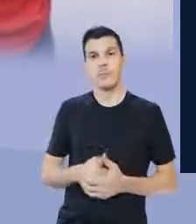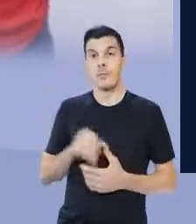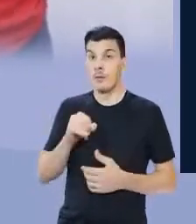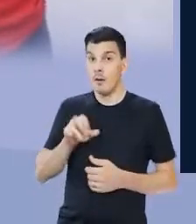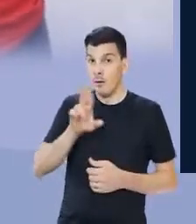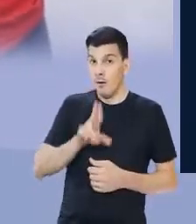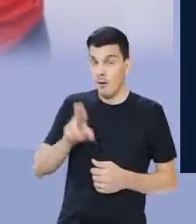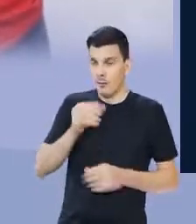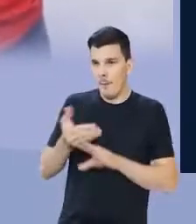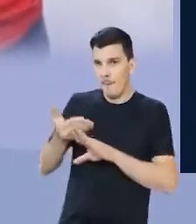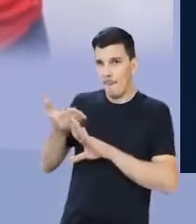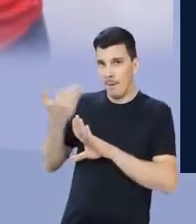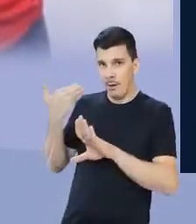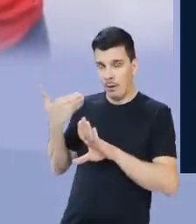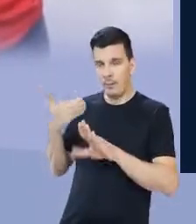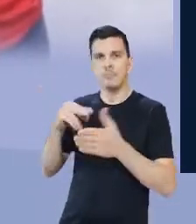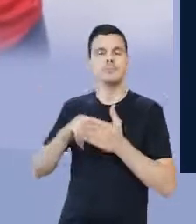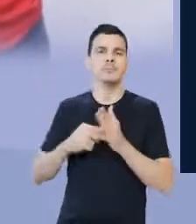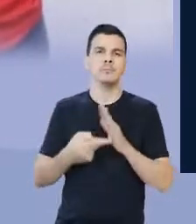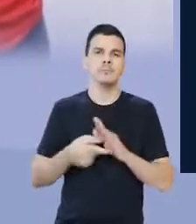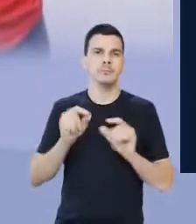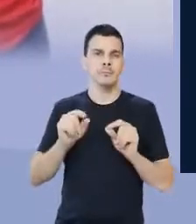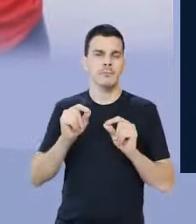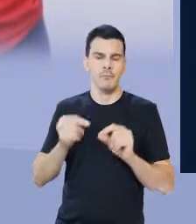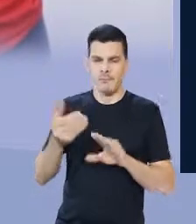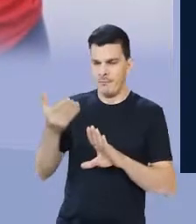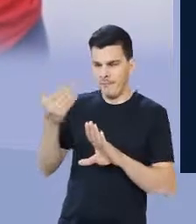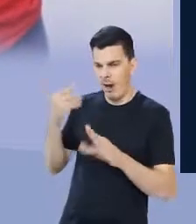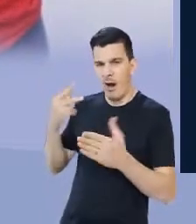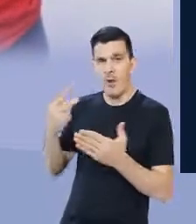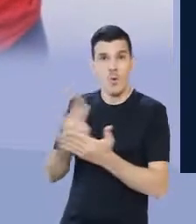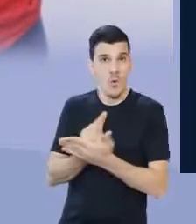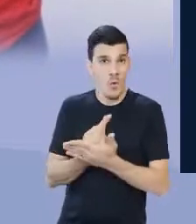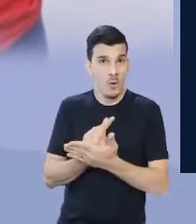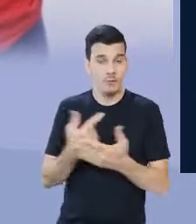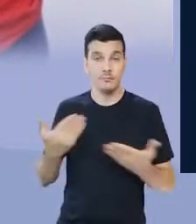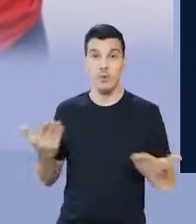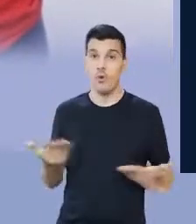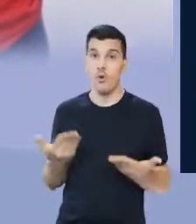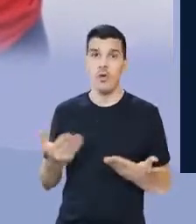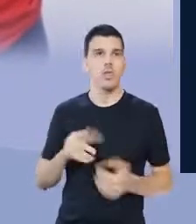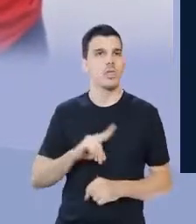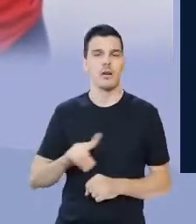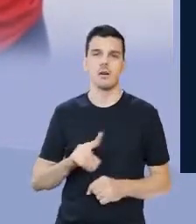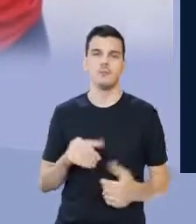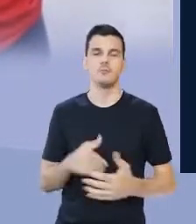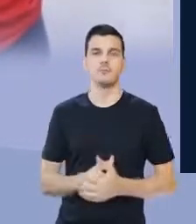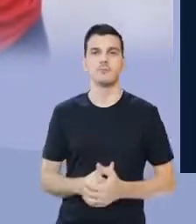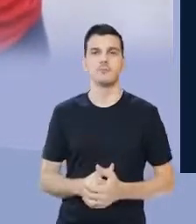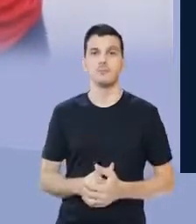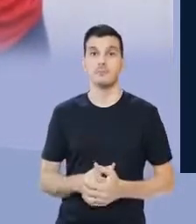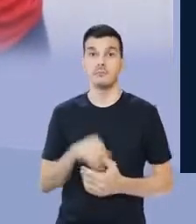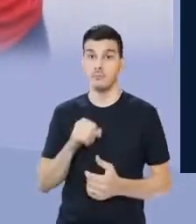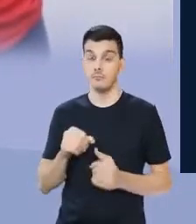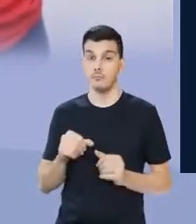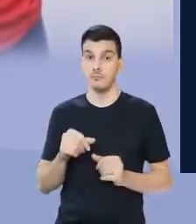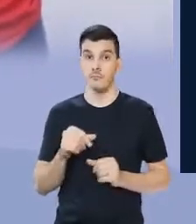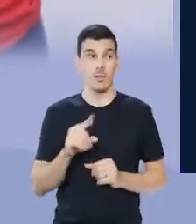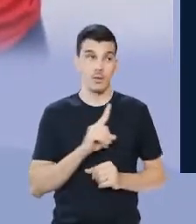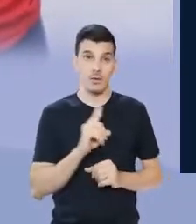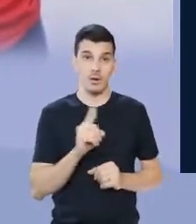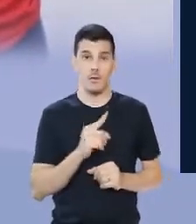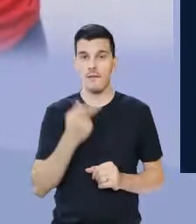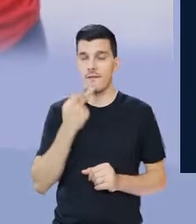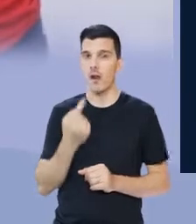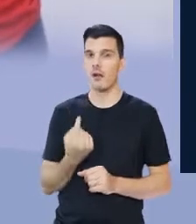usa ele no passado, quer dizer que no passado acontecia, no presente não mais. Mas se você põe ele negativo no passado, você